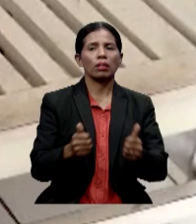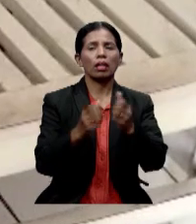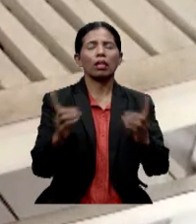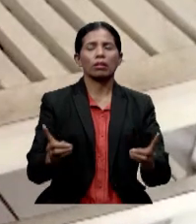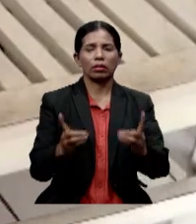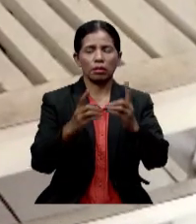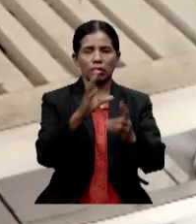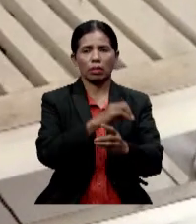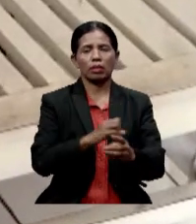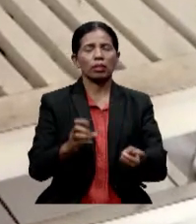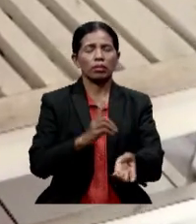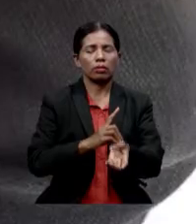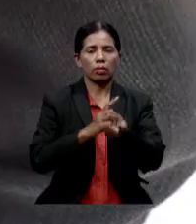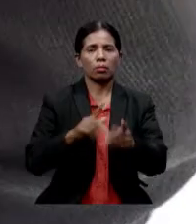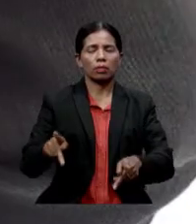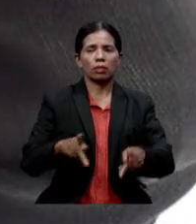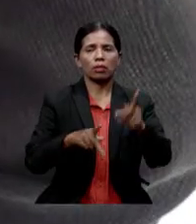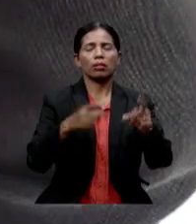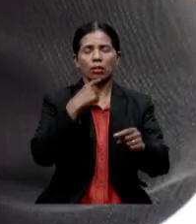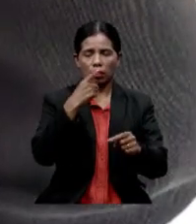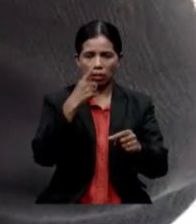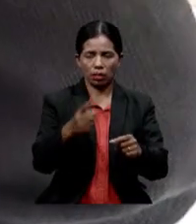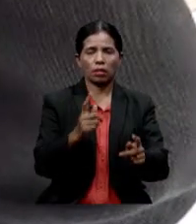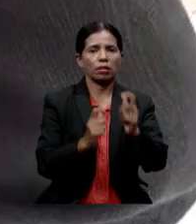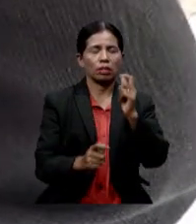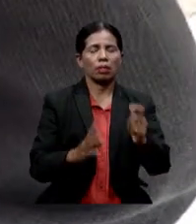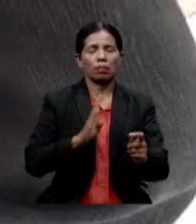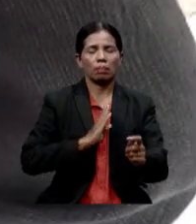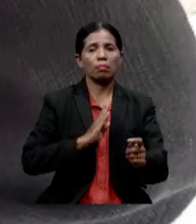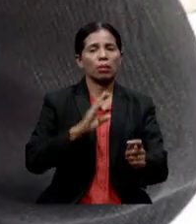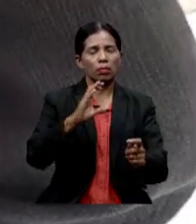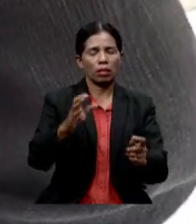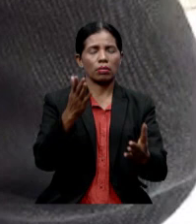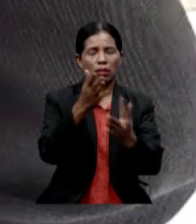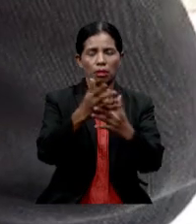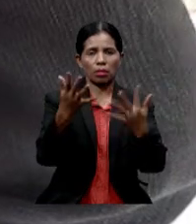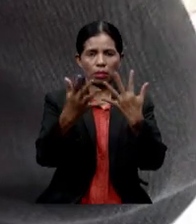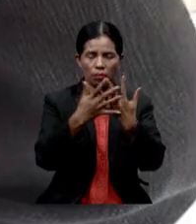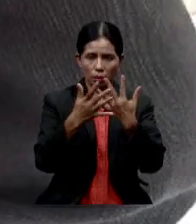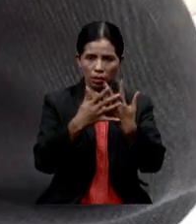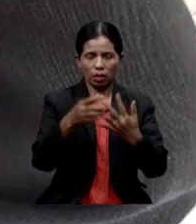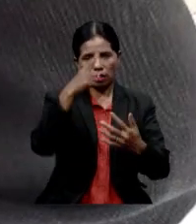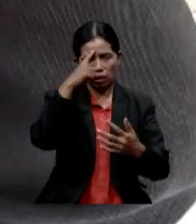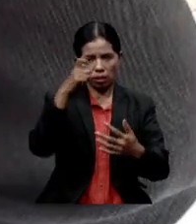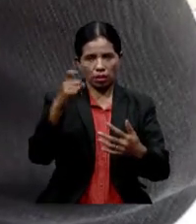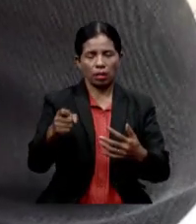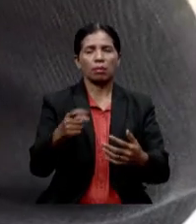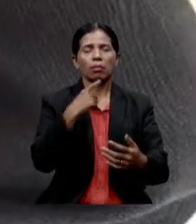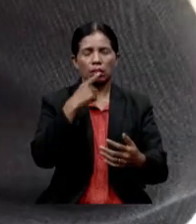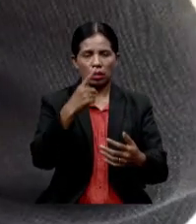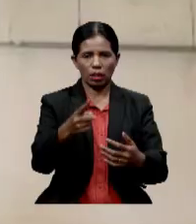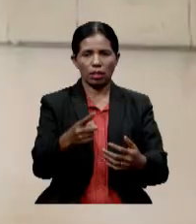interrogatório, defensor público Germano Guterres Ramos Ateten, Tribunal Baucau aplica prisão preventiva para Arguido, também Arguido Rassi confessa